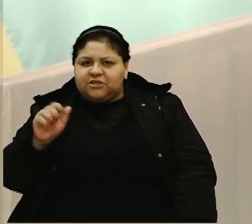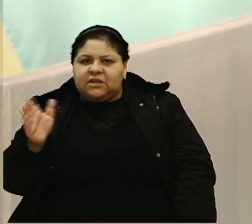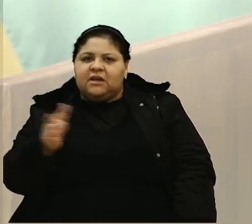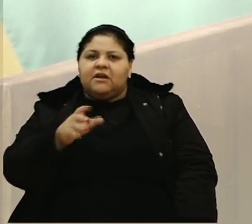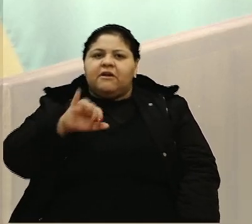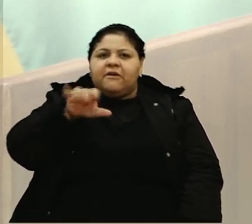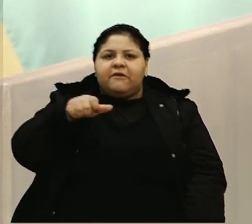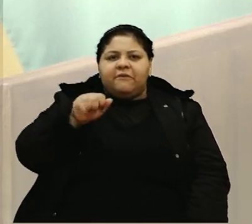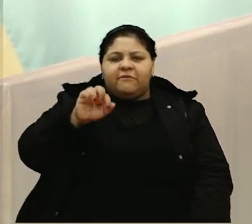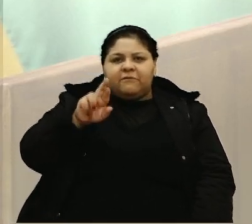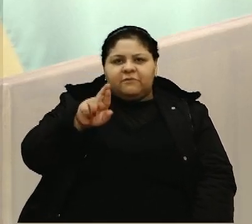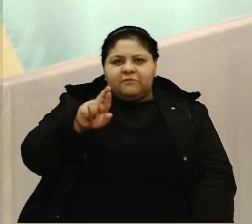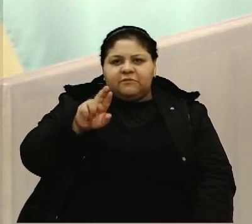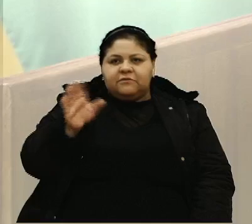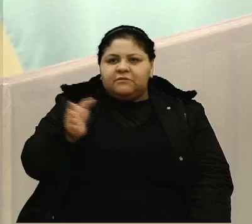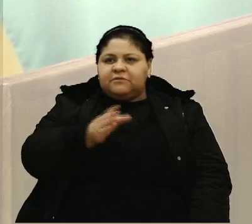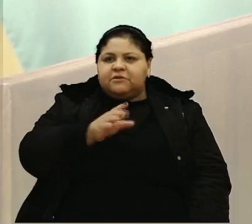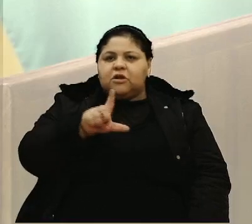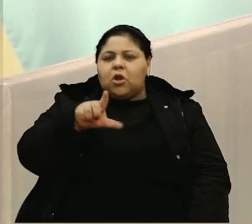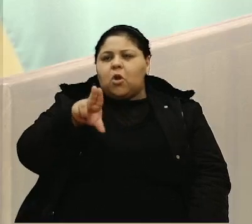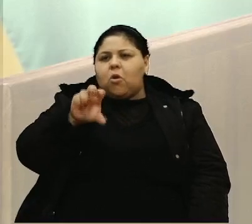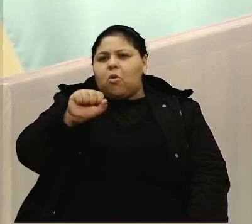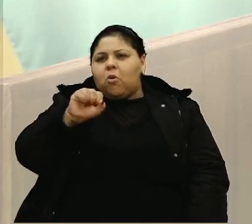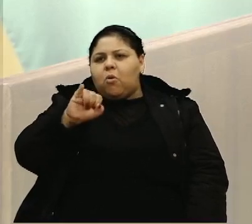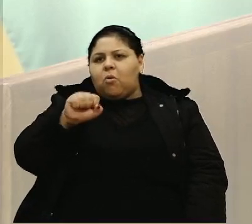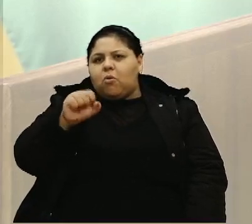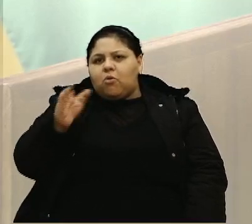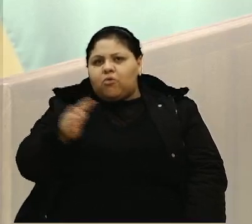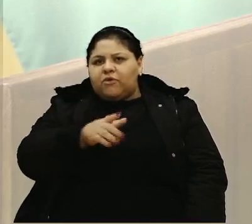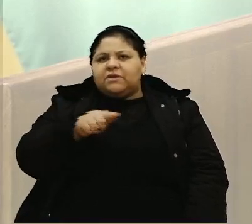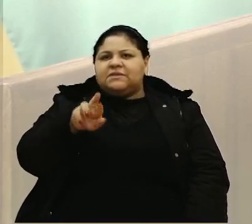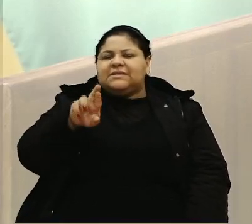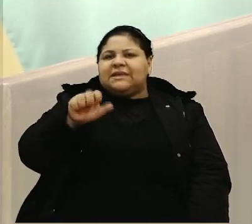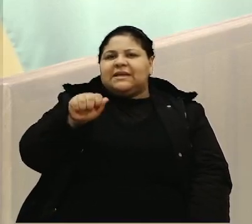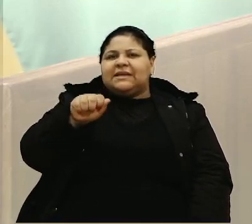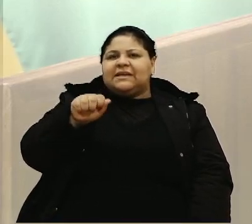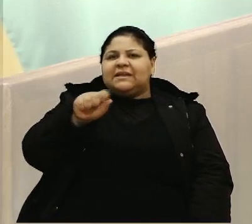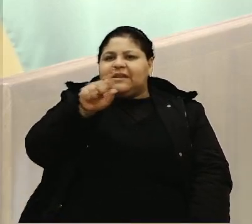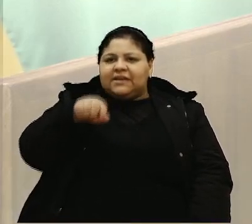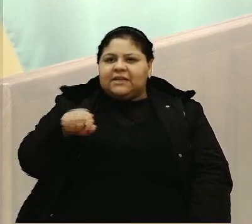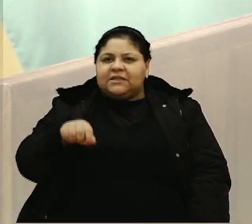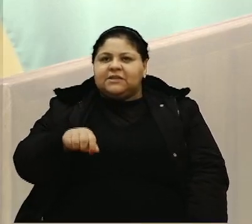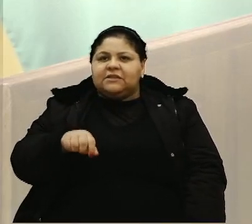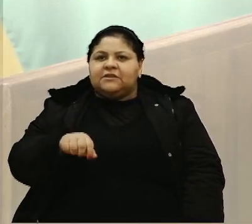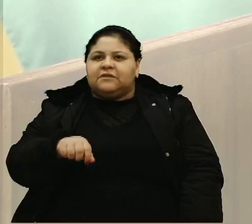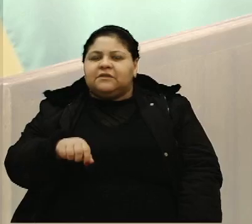ao Luiz Neto, a Grazi, ao Cigano e a direção